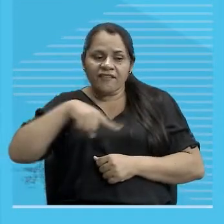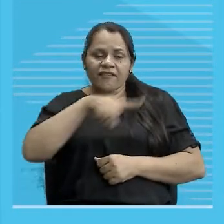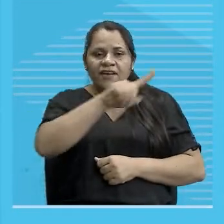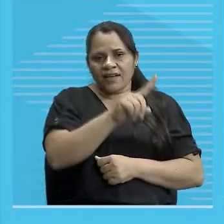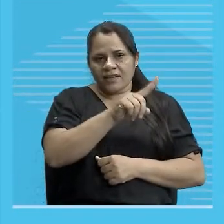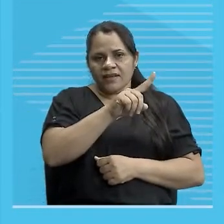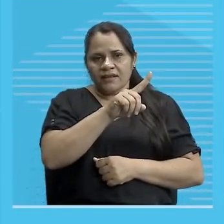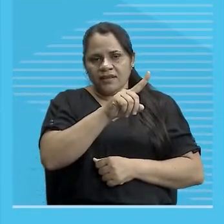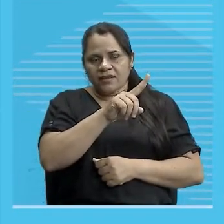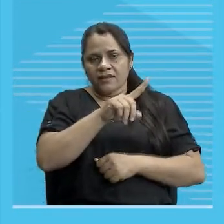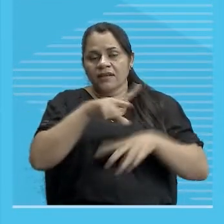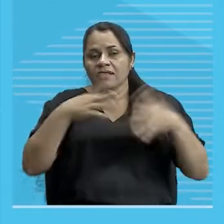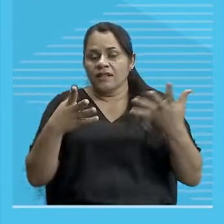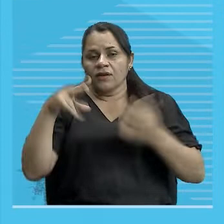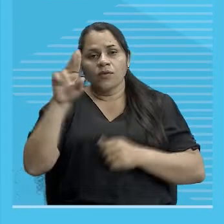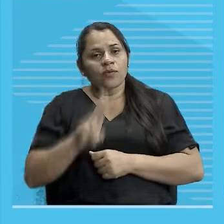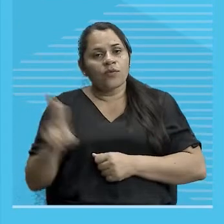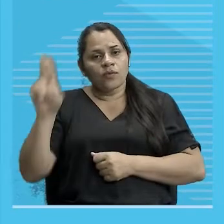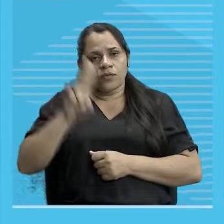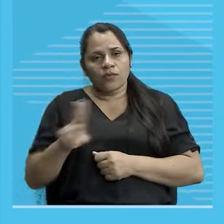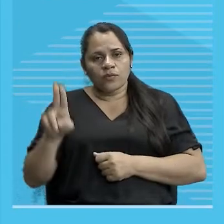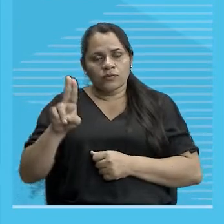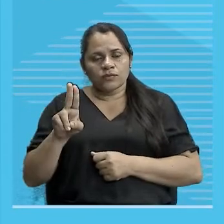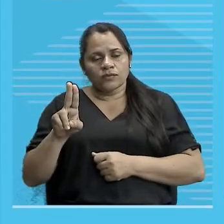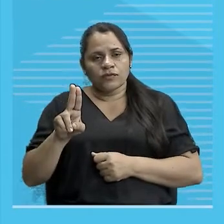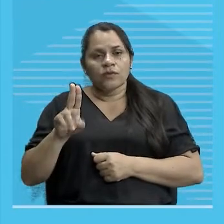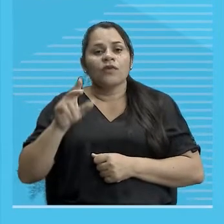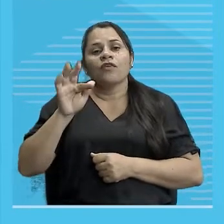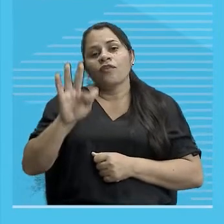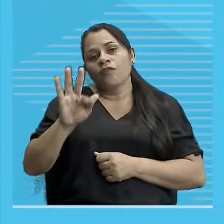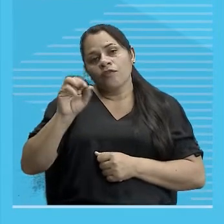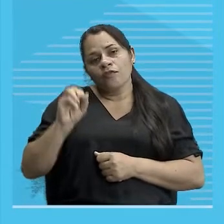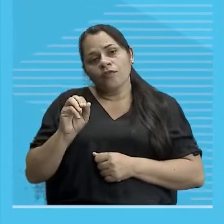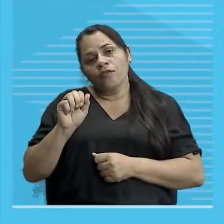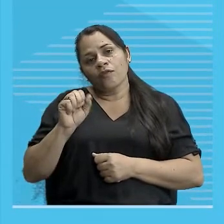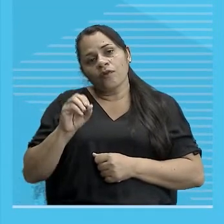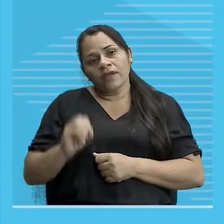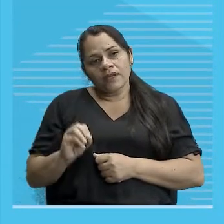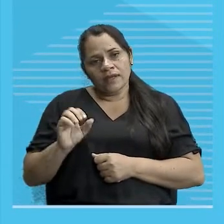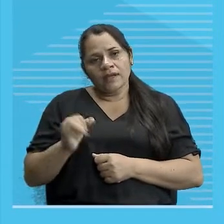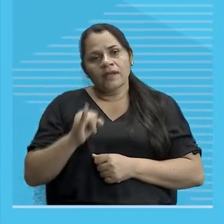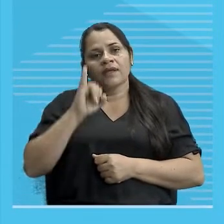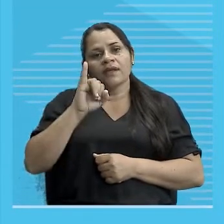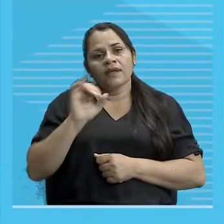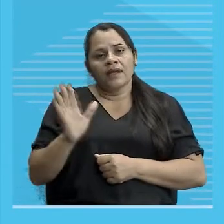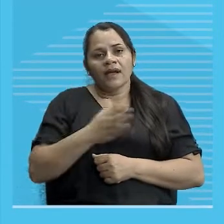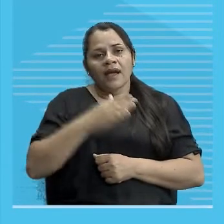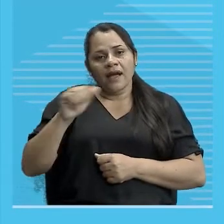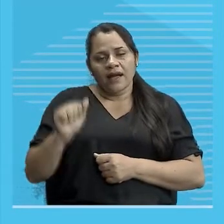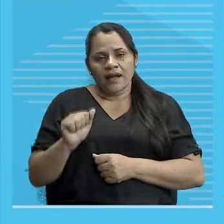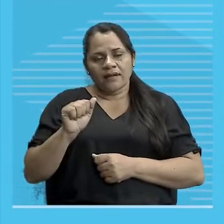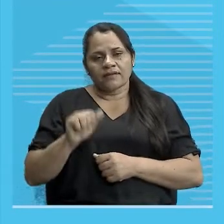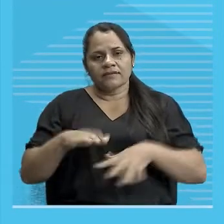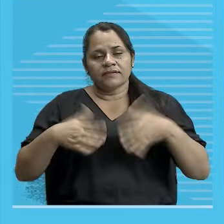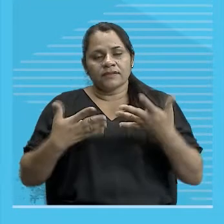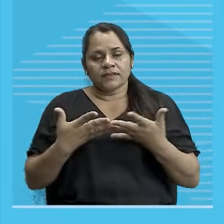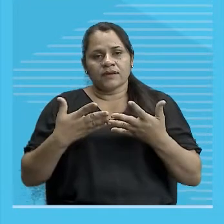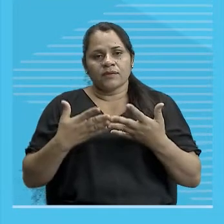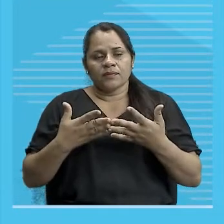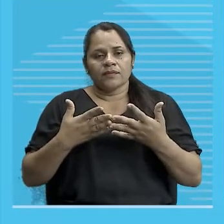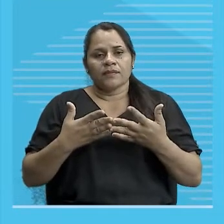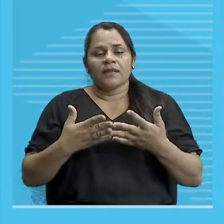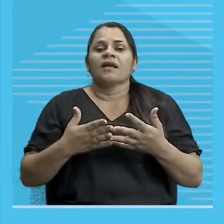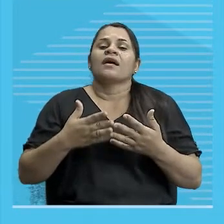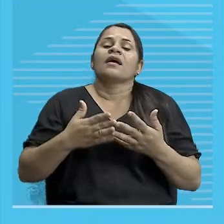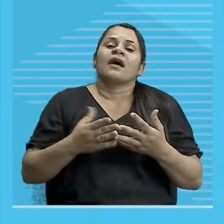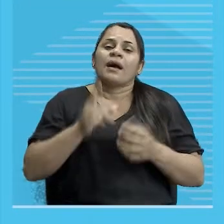situaçãozinha, né? Não é foi em, foi a. Isso dentro do registro formal. E observe que a palavra fazenda é feminina,